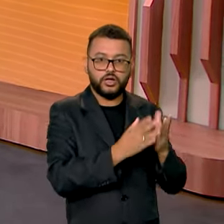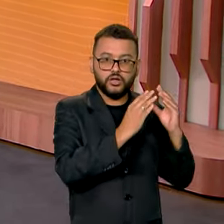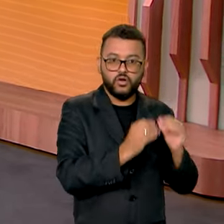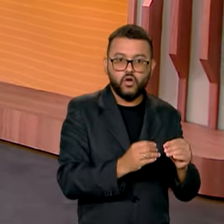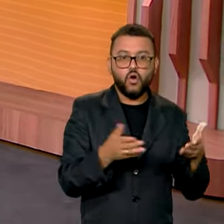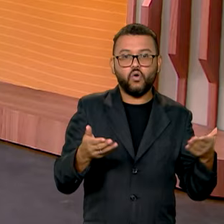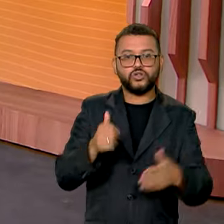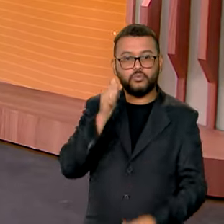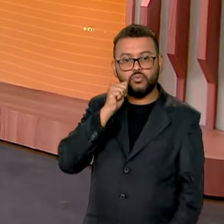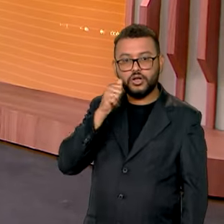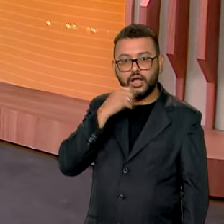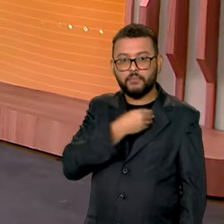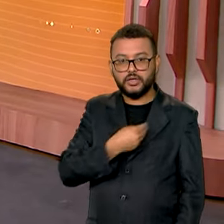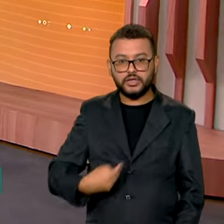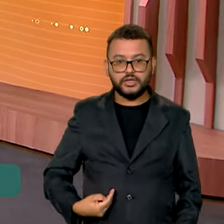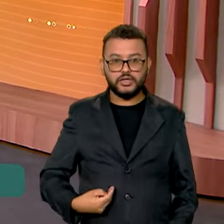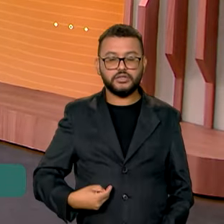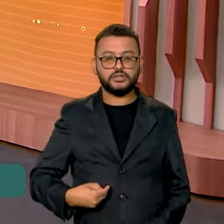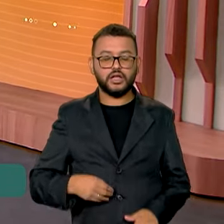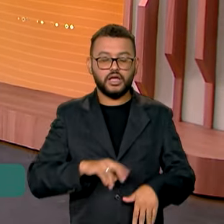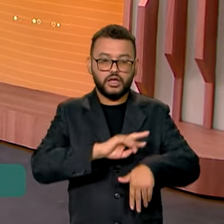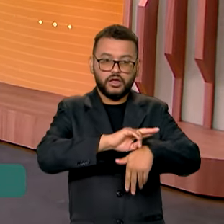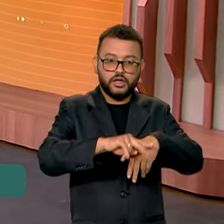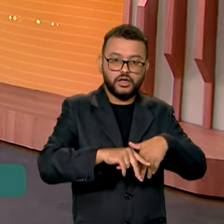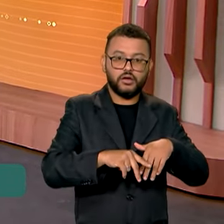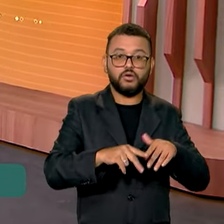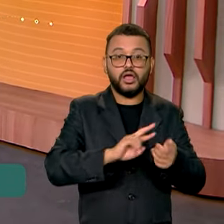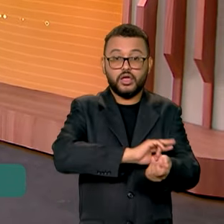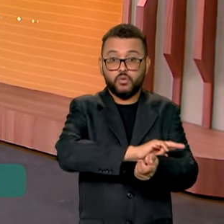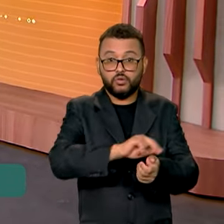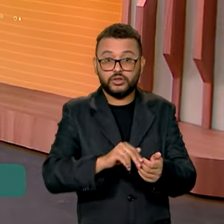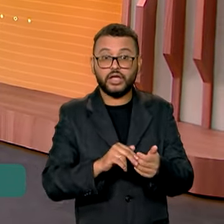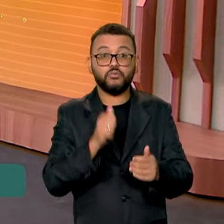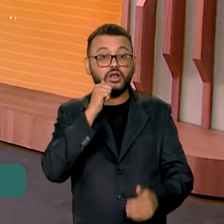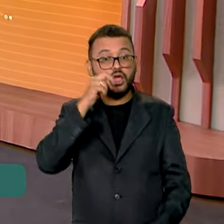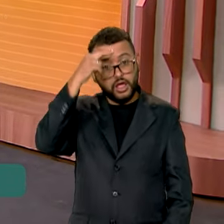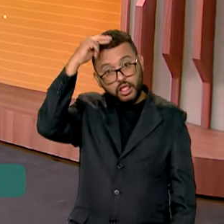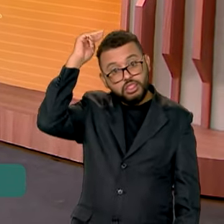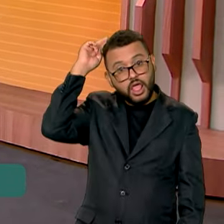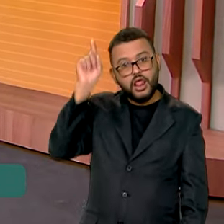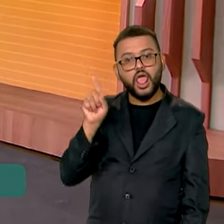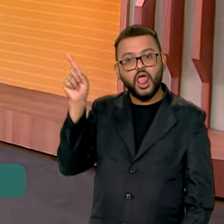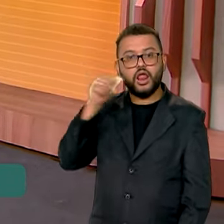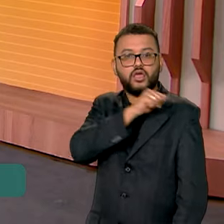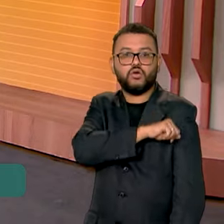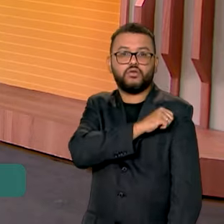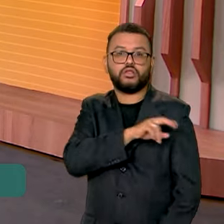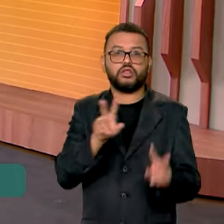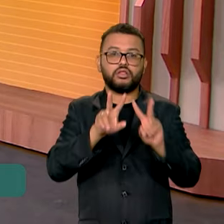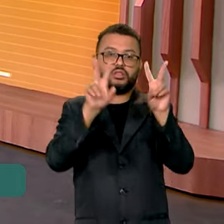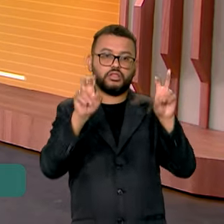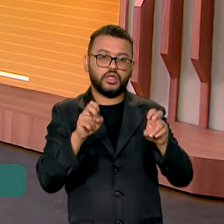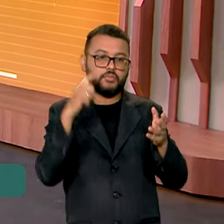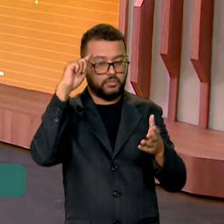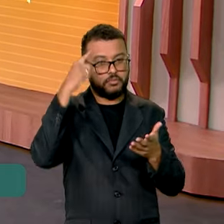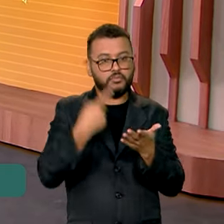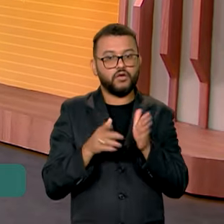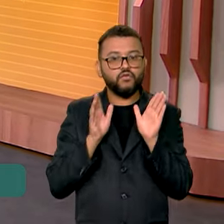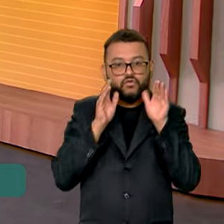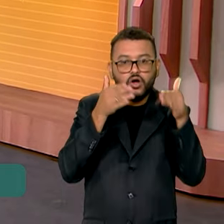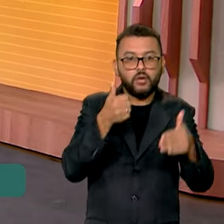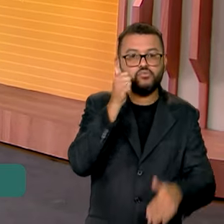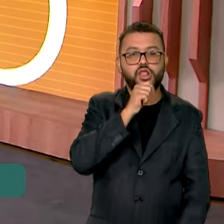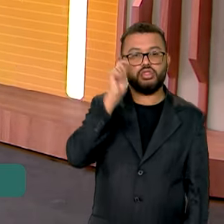hoje a ministra da Igualdade Racial, Aniele Franco, anuncia também no Rio de Janeiro uma agenda sobre esse tema, com foco em